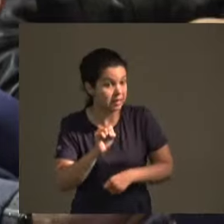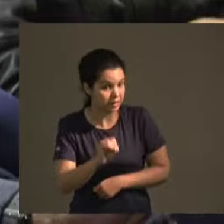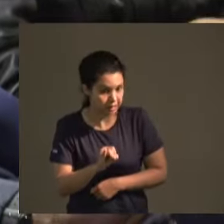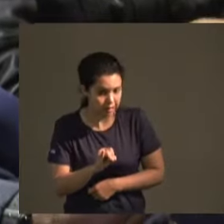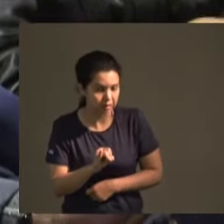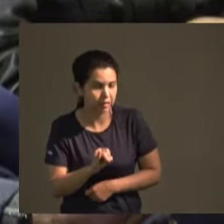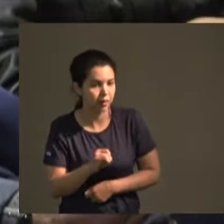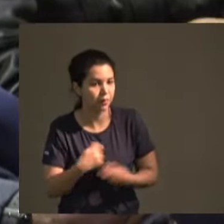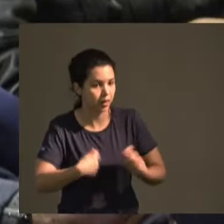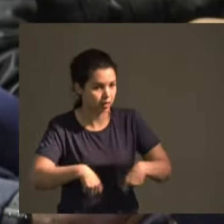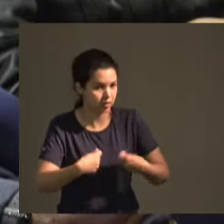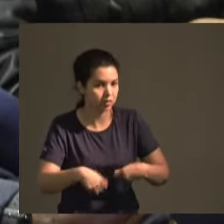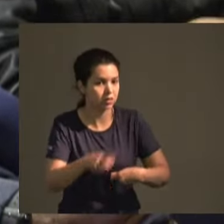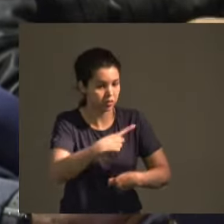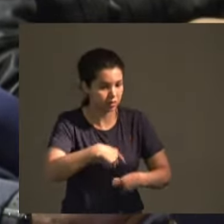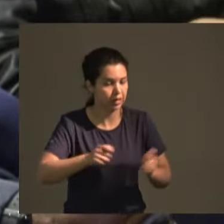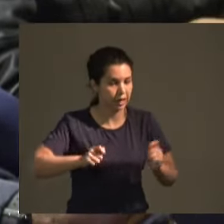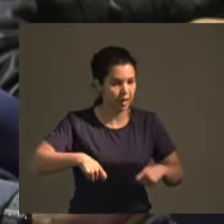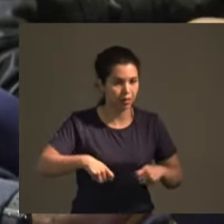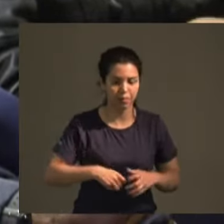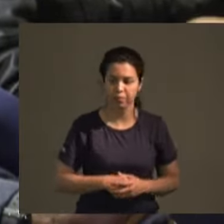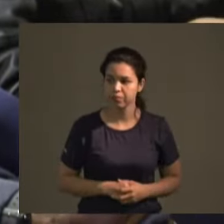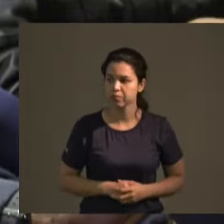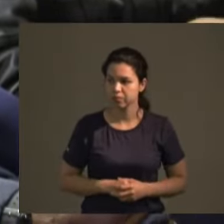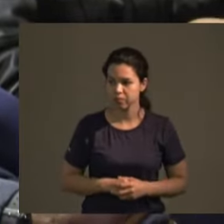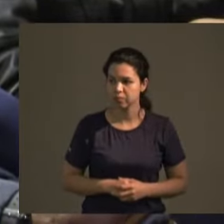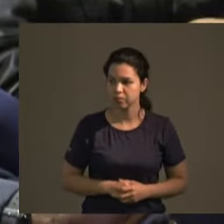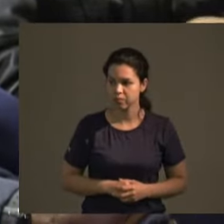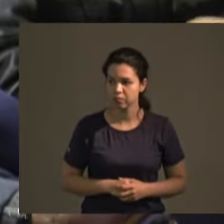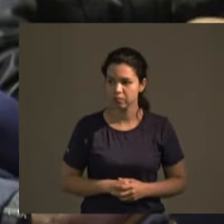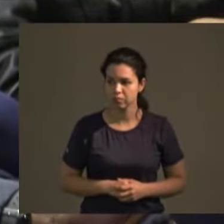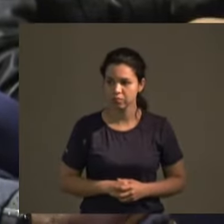se estiver ao alcance.